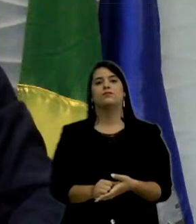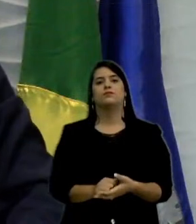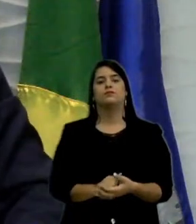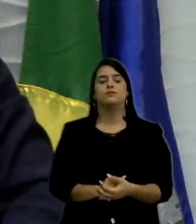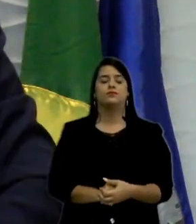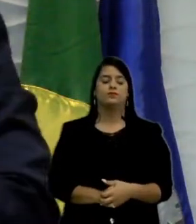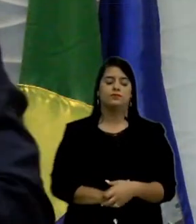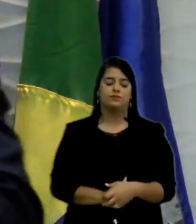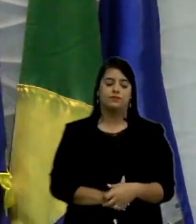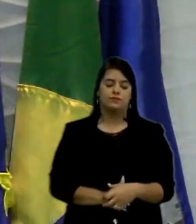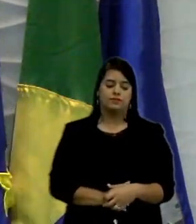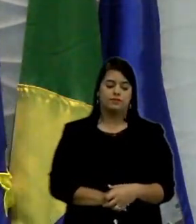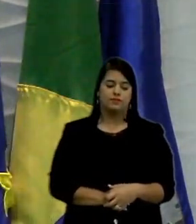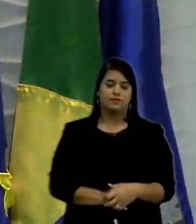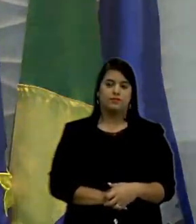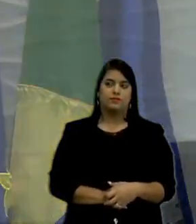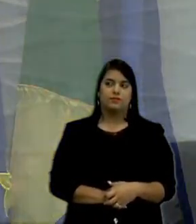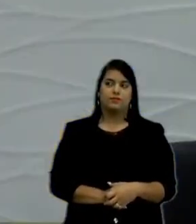buscar.